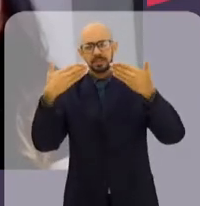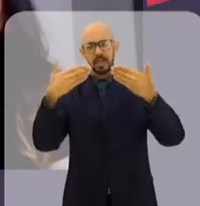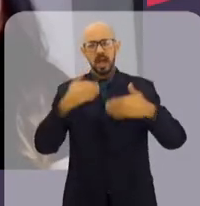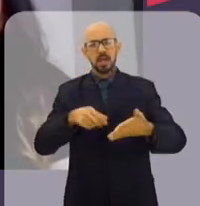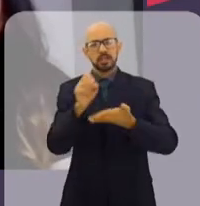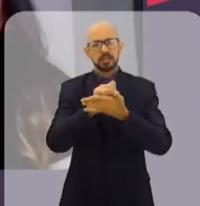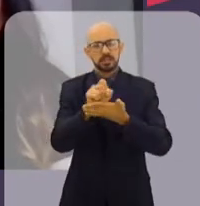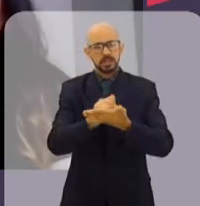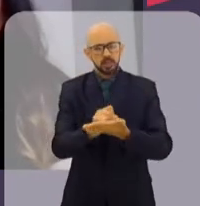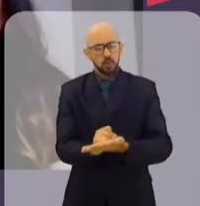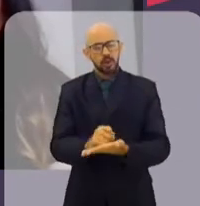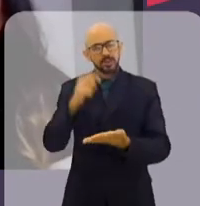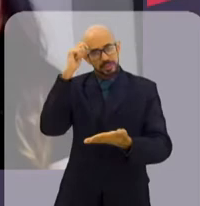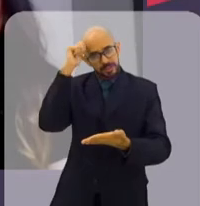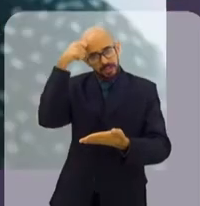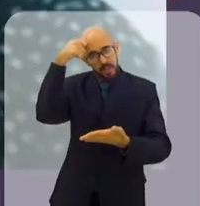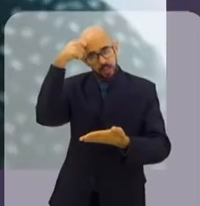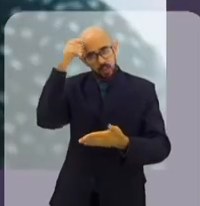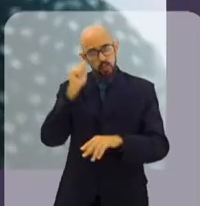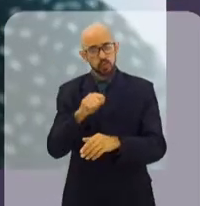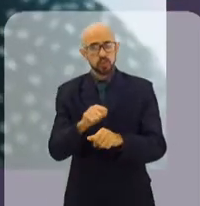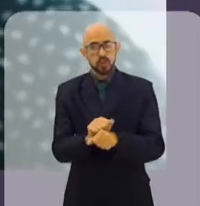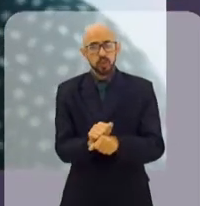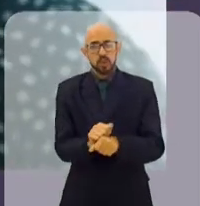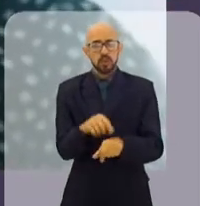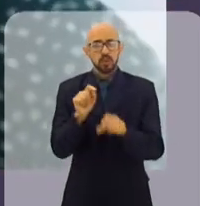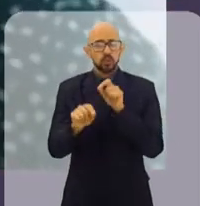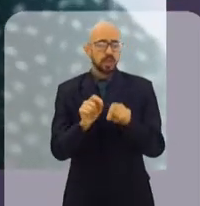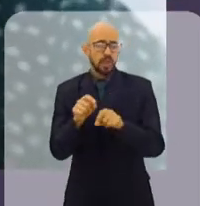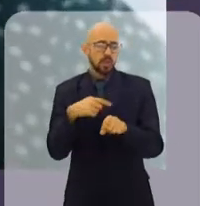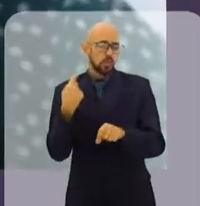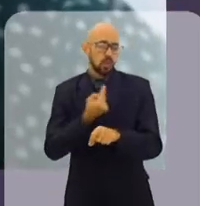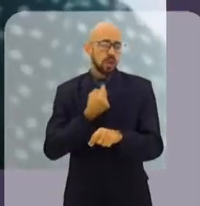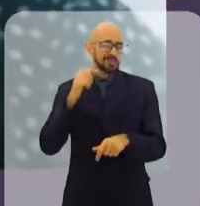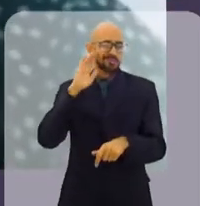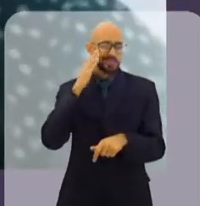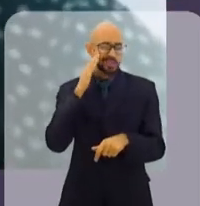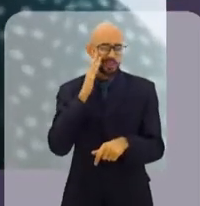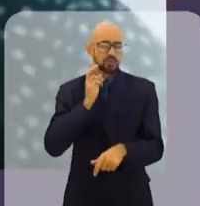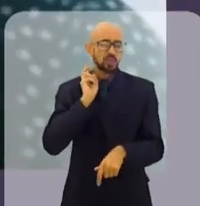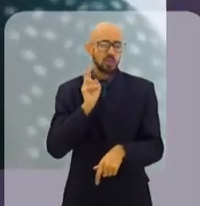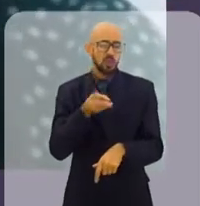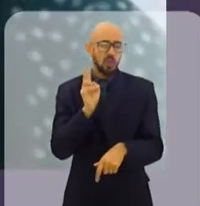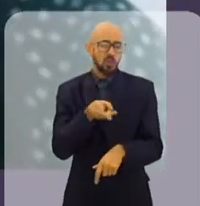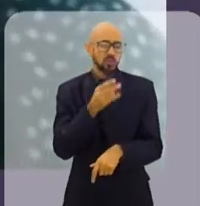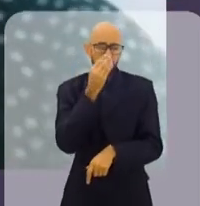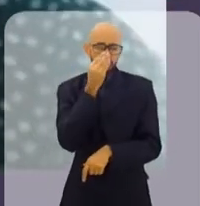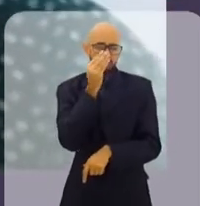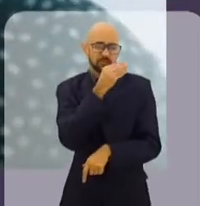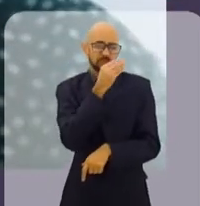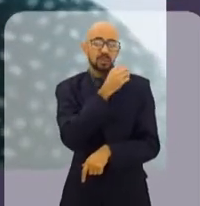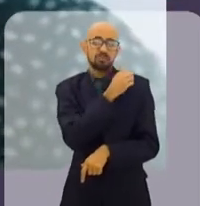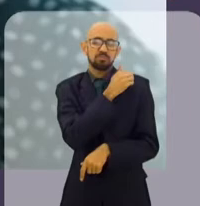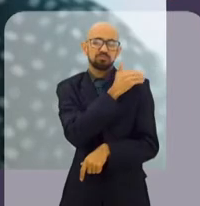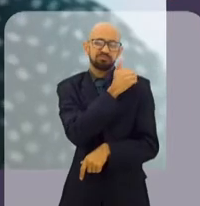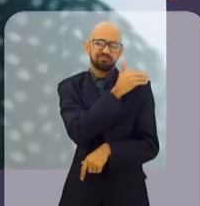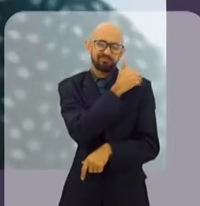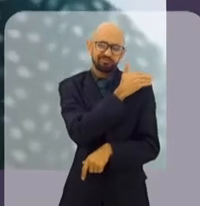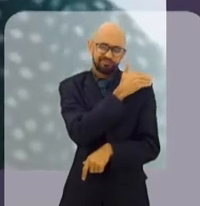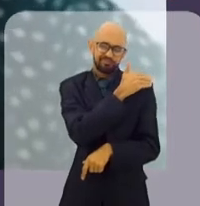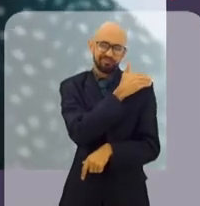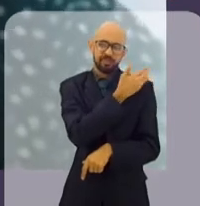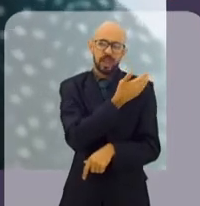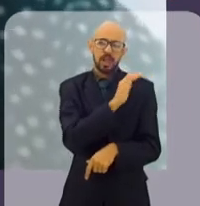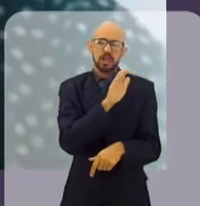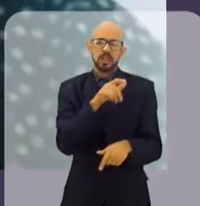autores, escritores negros, que nós entendemos que ainda estão marginalizados no mercado editorial.